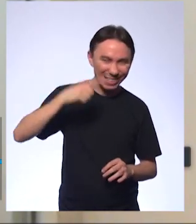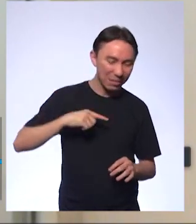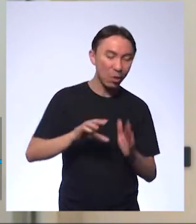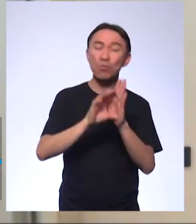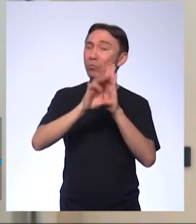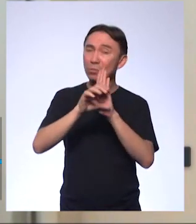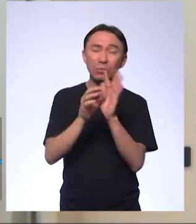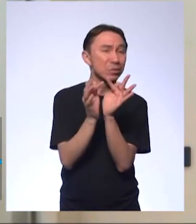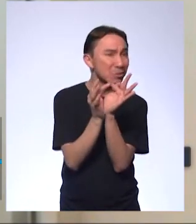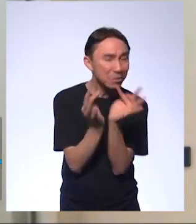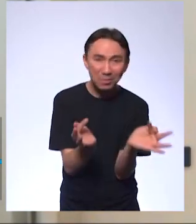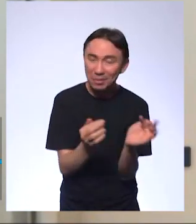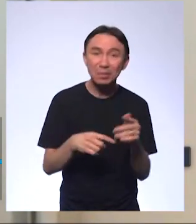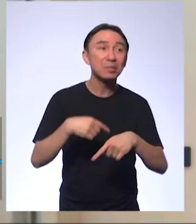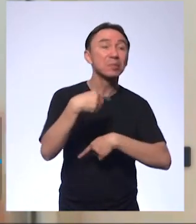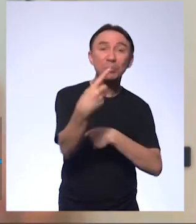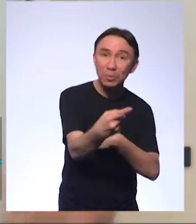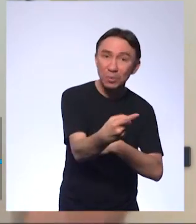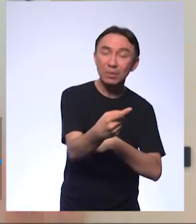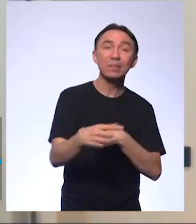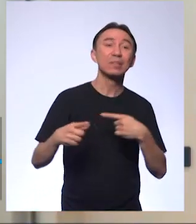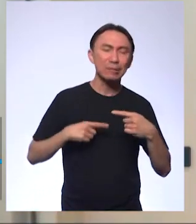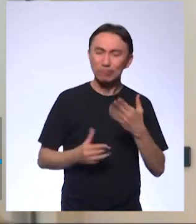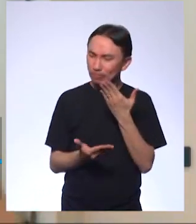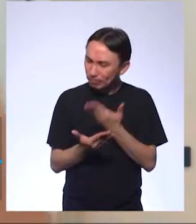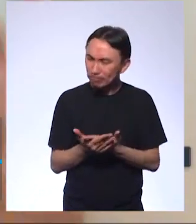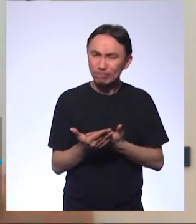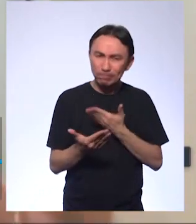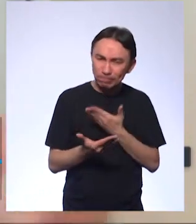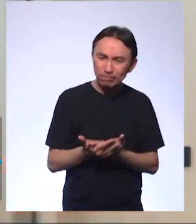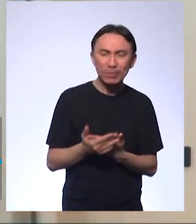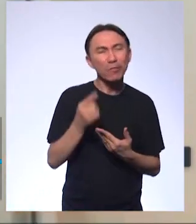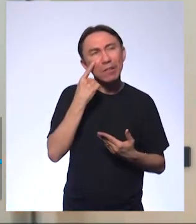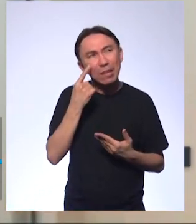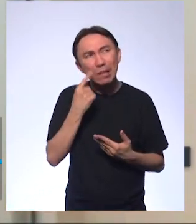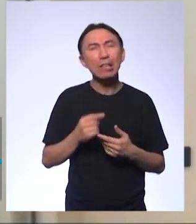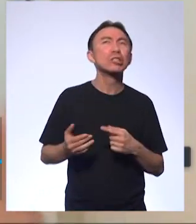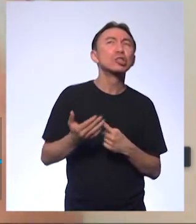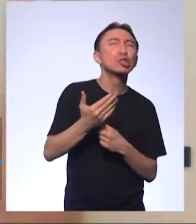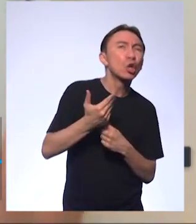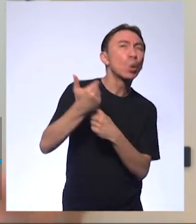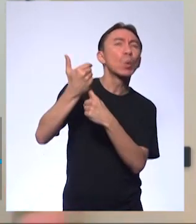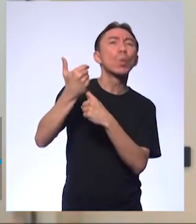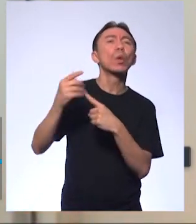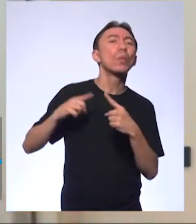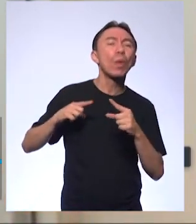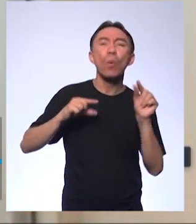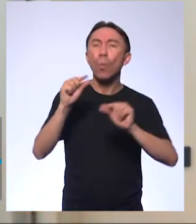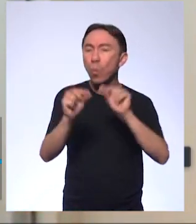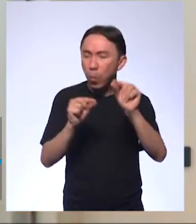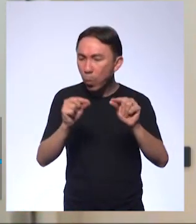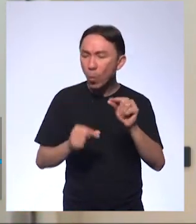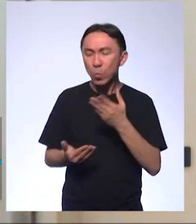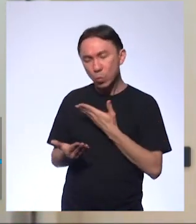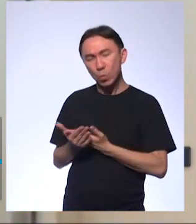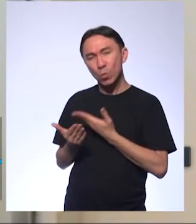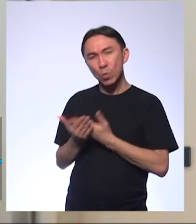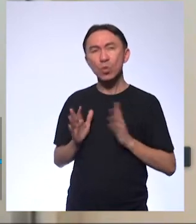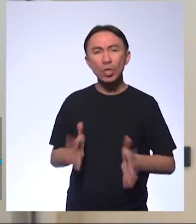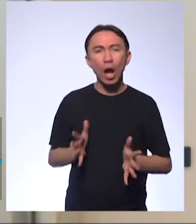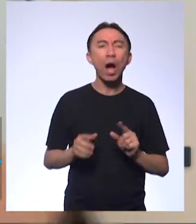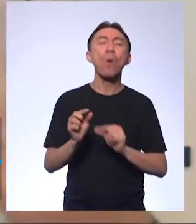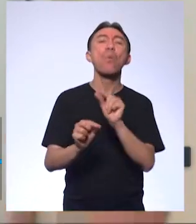elas foram acontecendo cada vez em espaço de tempo menor. Porque se você pegar um átomo de Dalton, que tinha